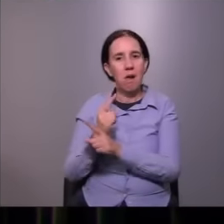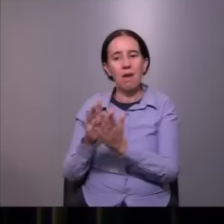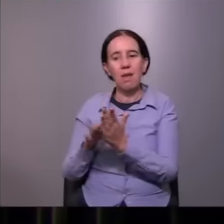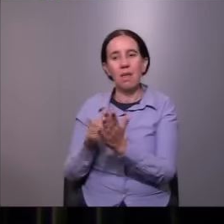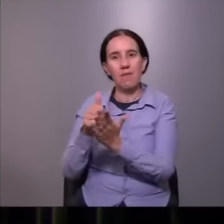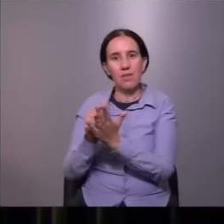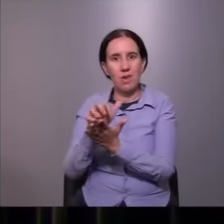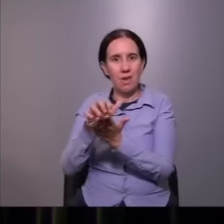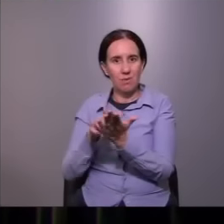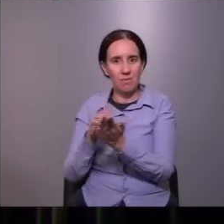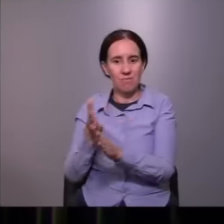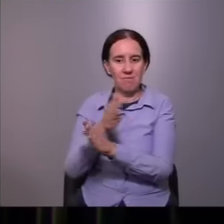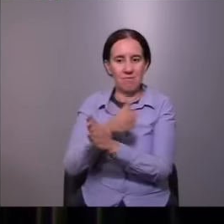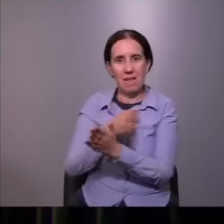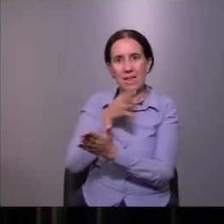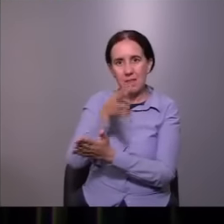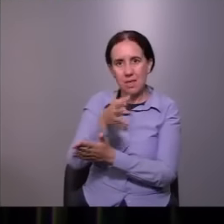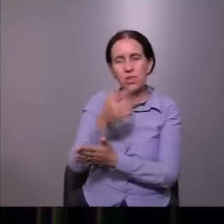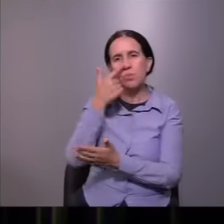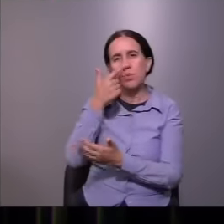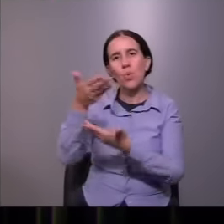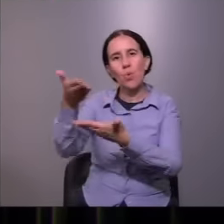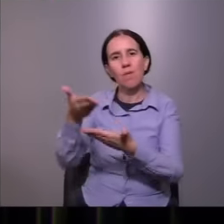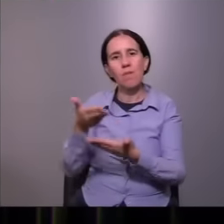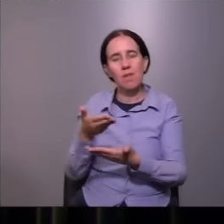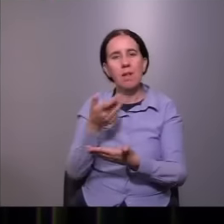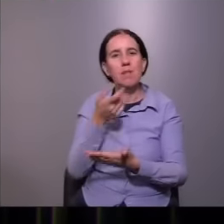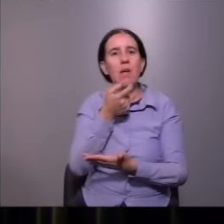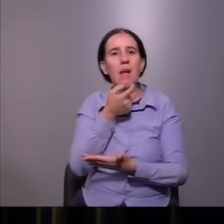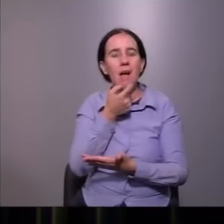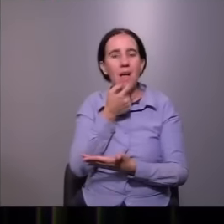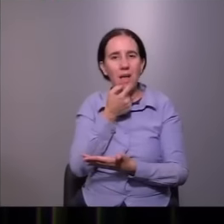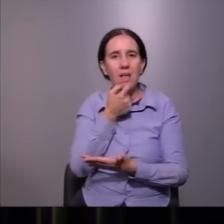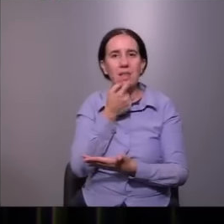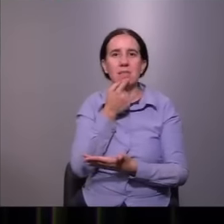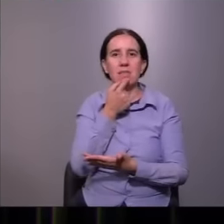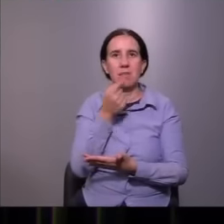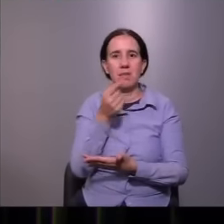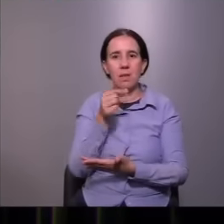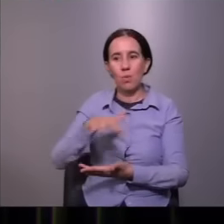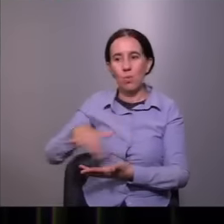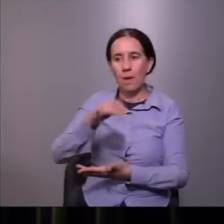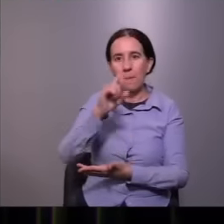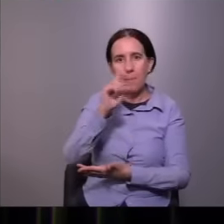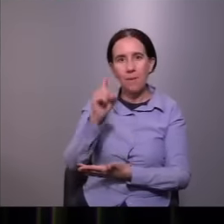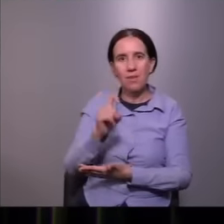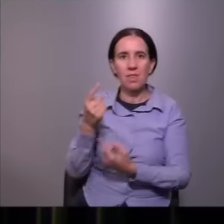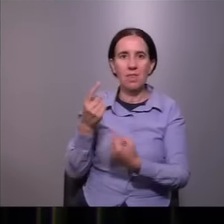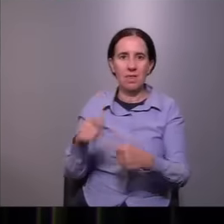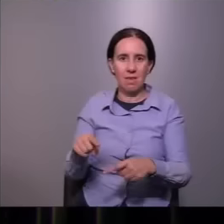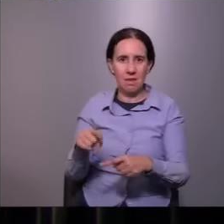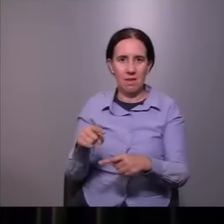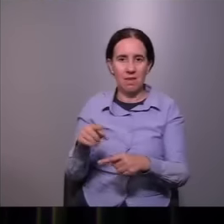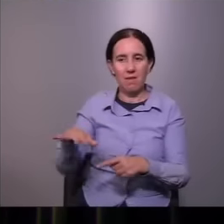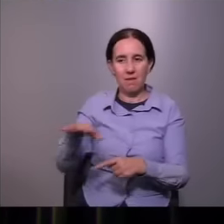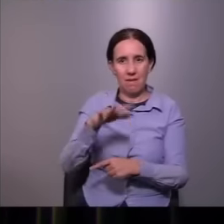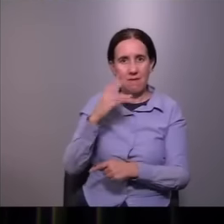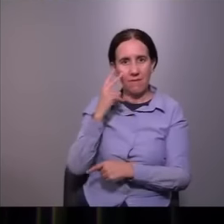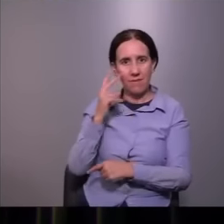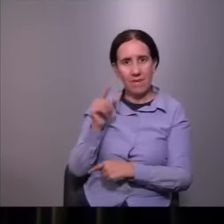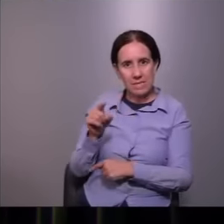reino é oferecido aos convidados. E segundo outras páginas do Evangelho, os convidados são os